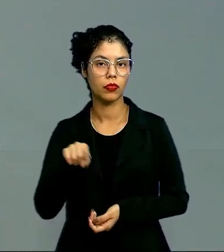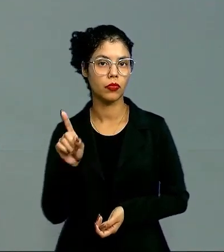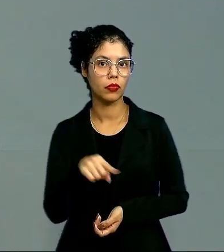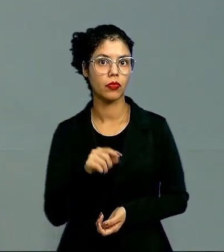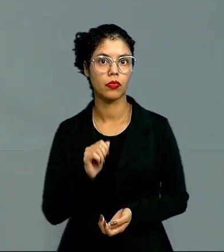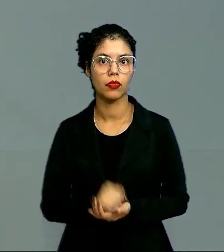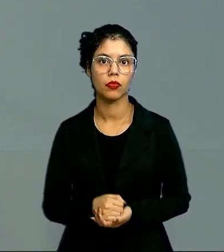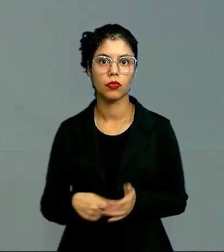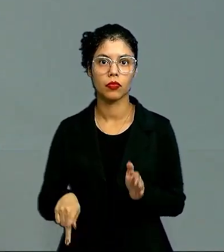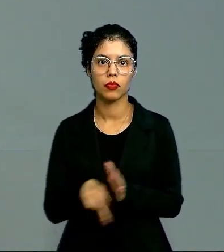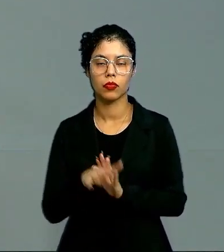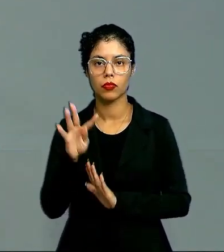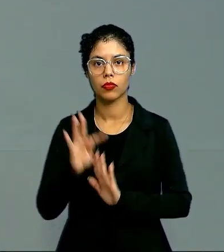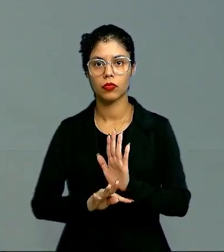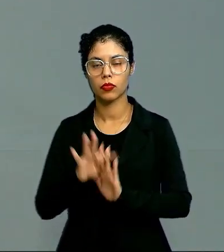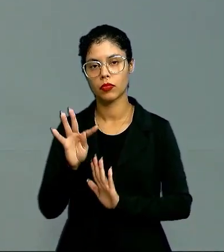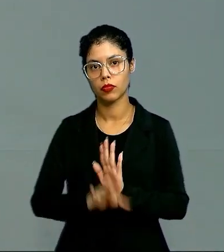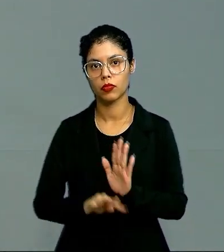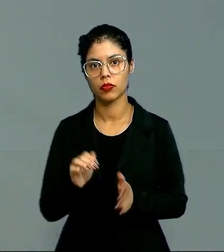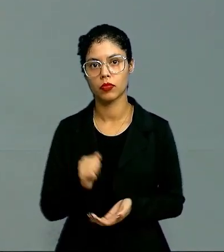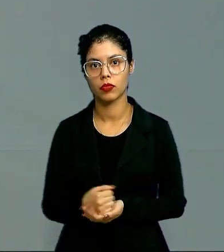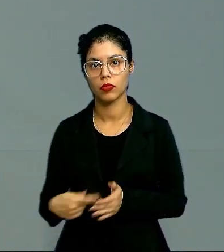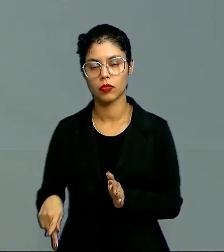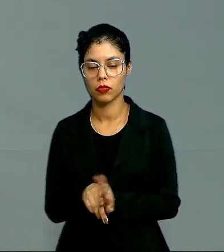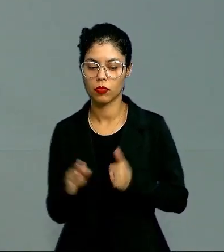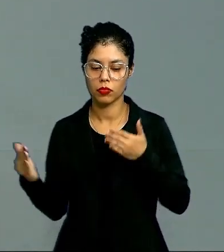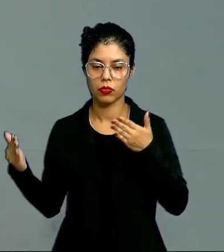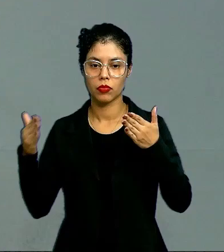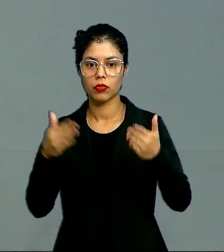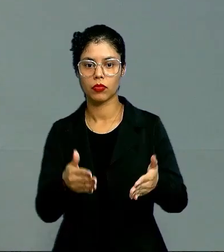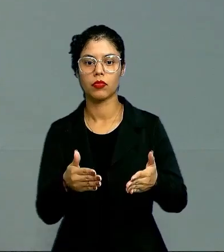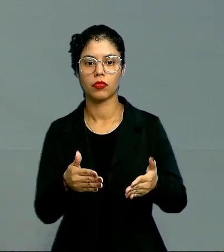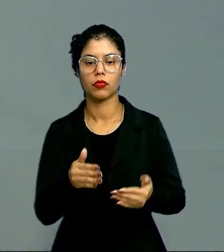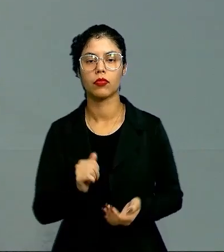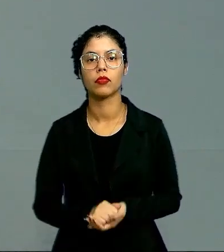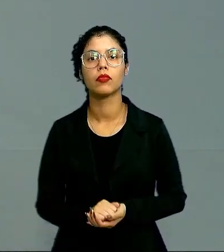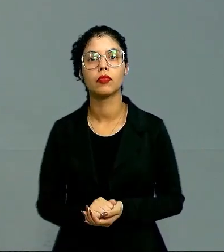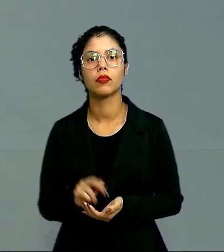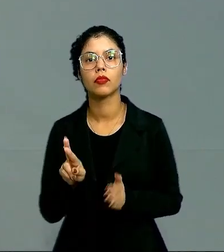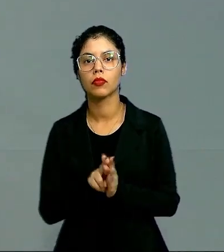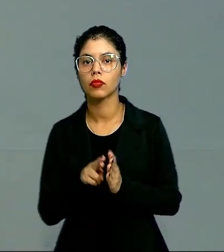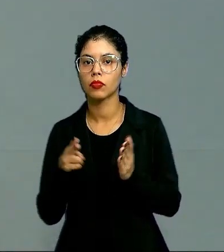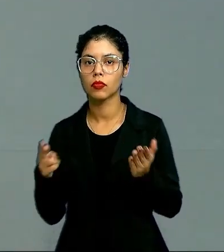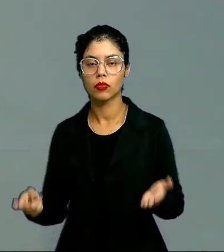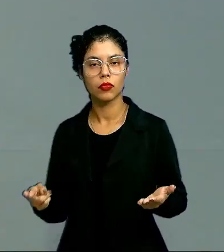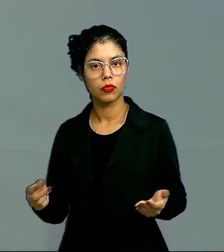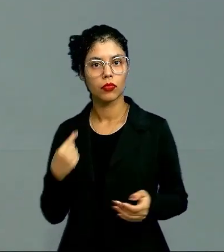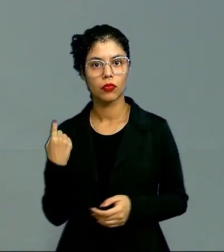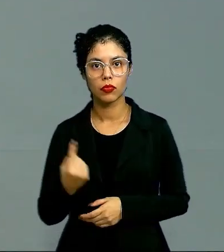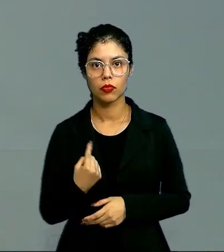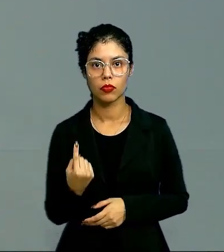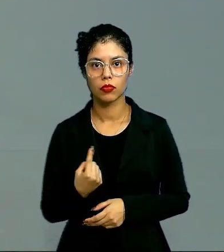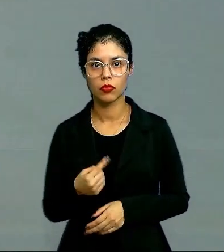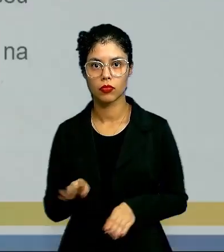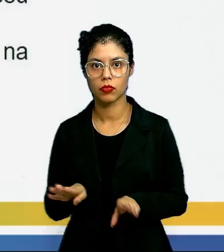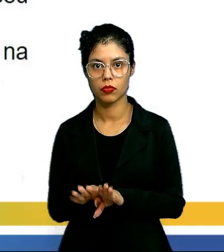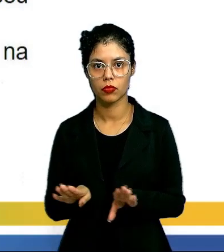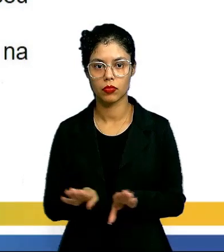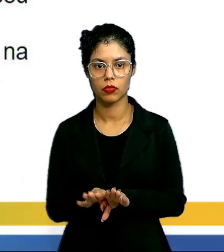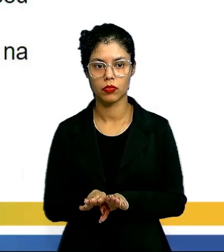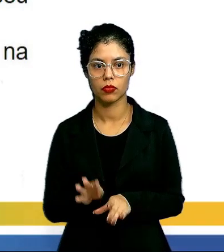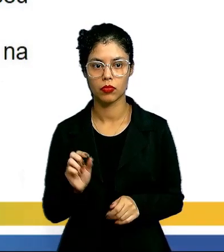não está dentro do texto. Tem uma seção específica para isso. Mas ele não diz que a revista trabalhe única e exclusivamente para